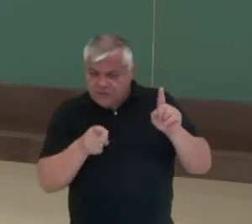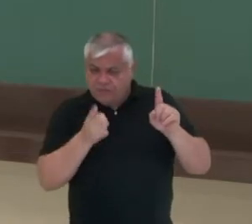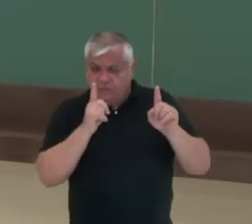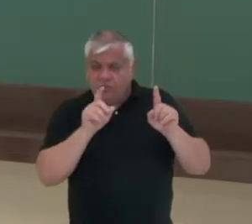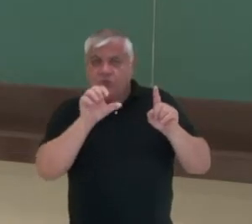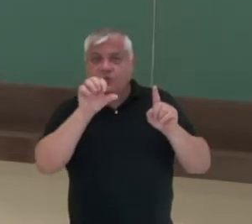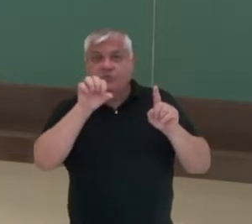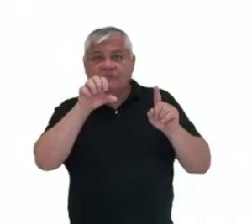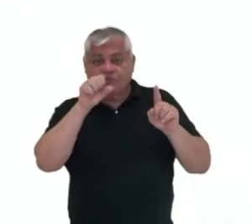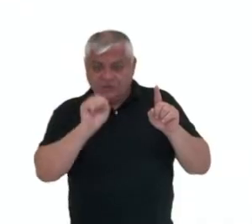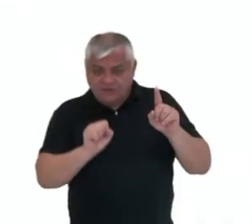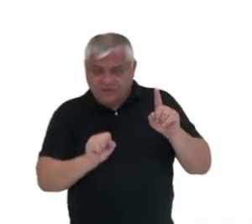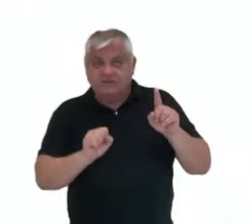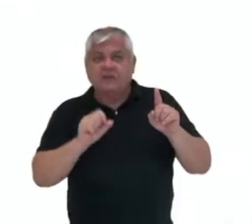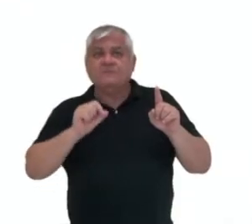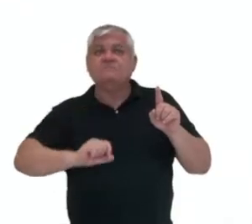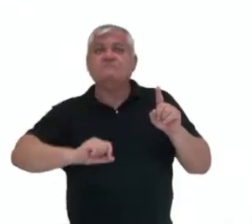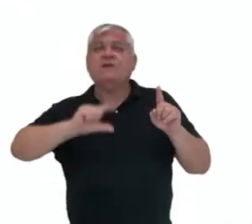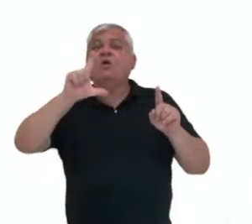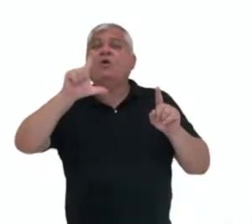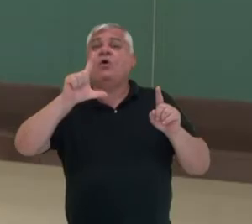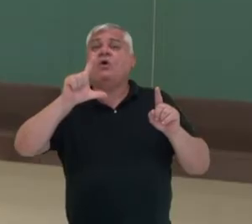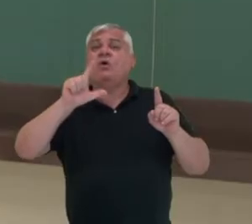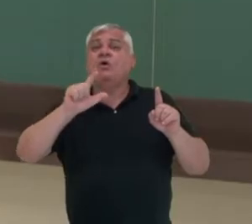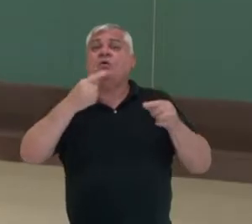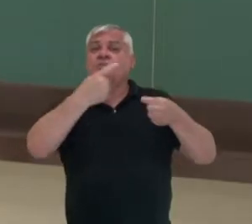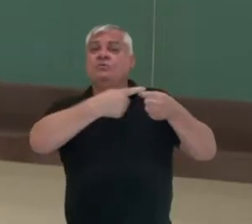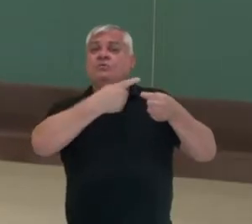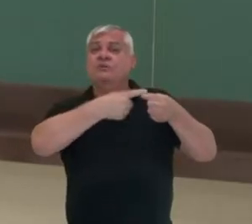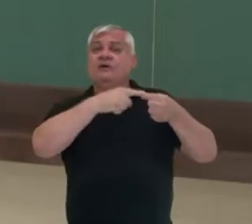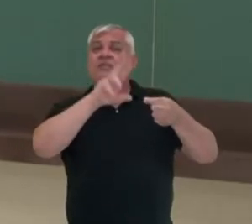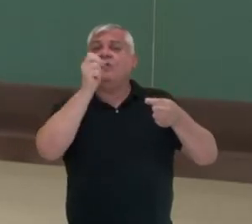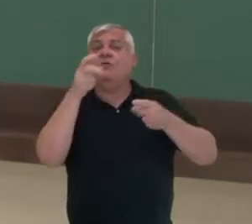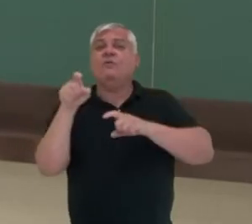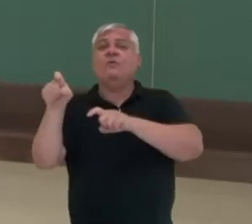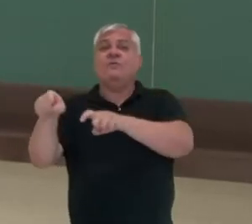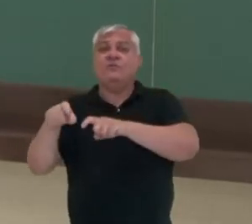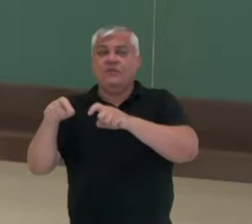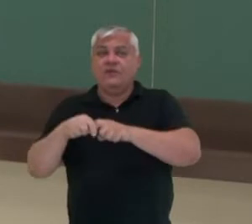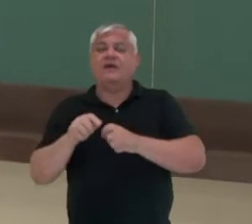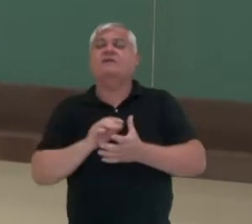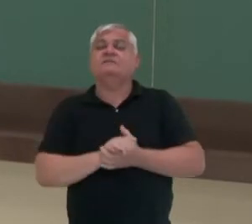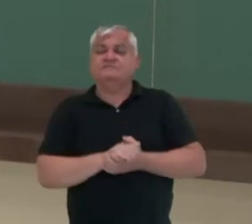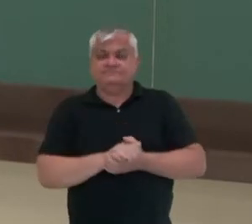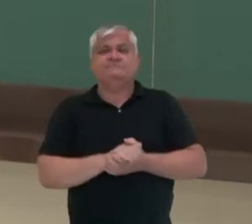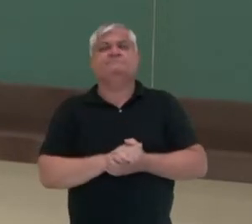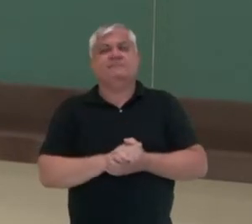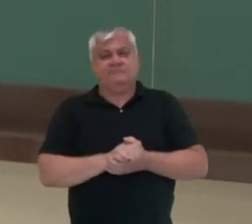que era maior? A quantidade, urbana ou rural? Então, a gente consegue observar que